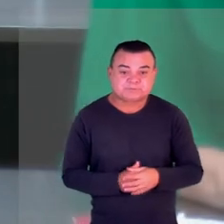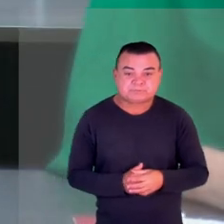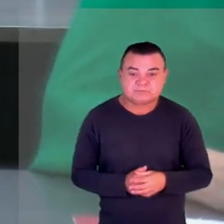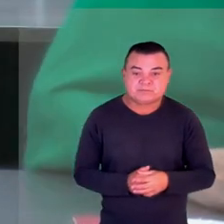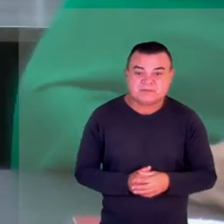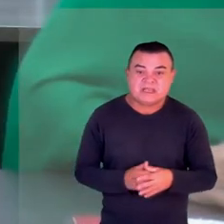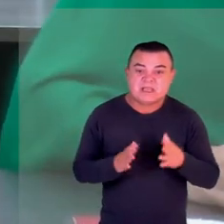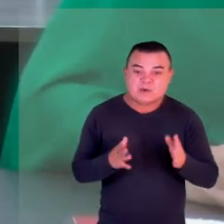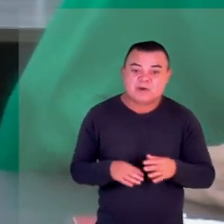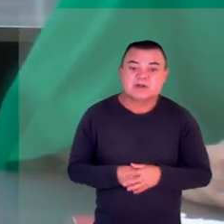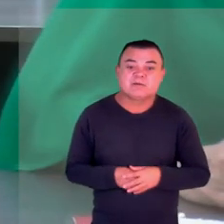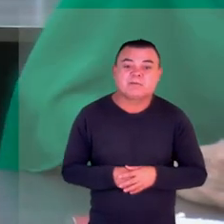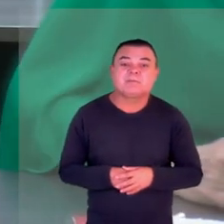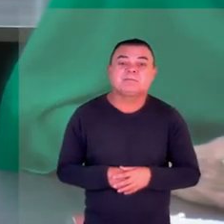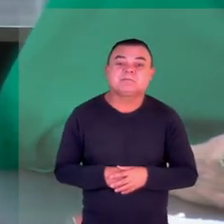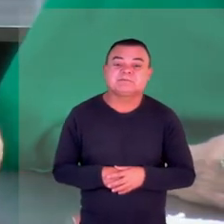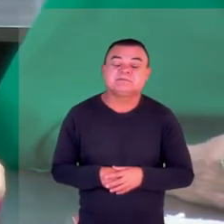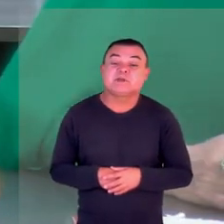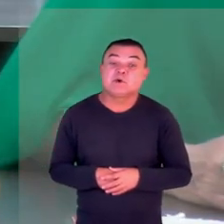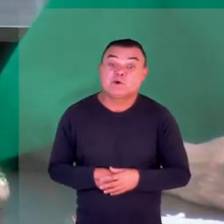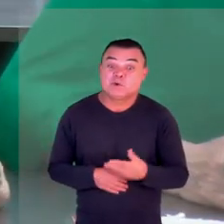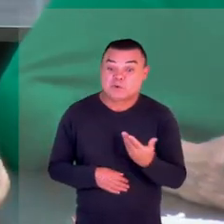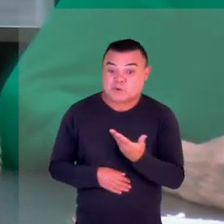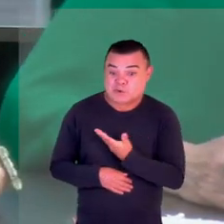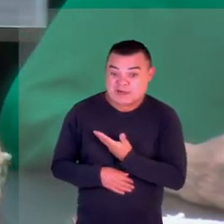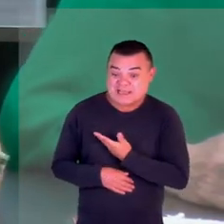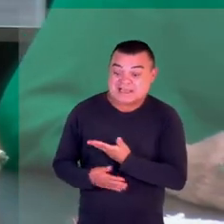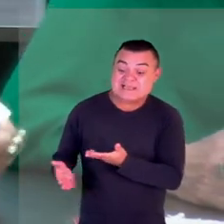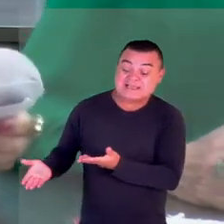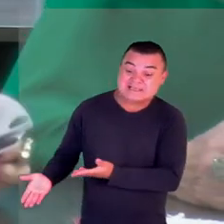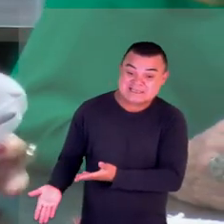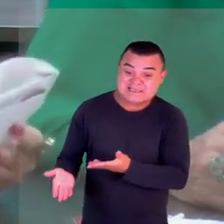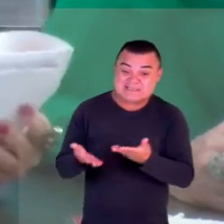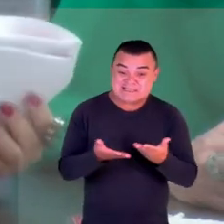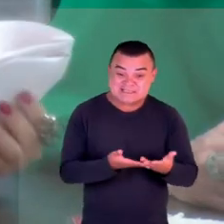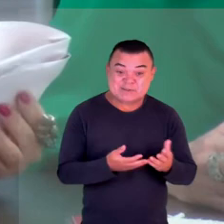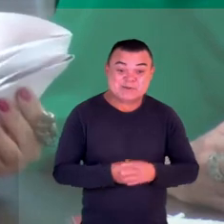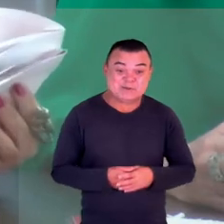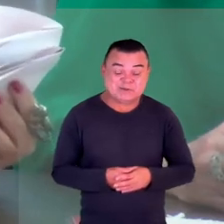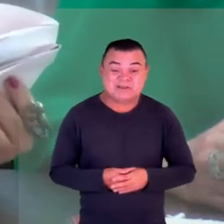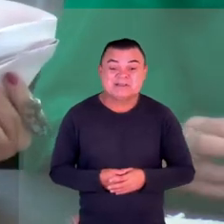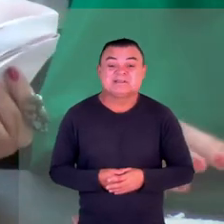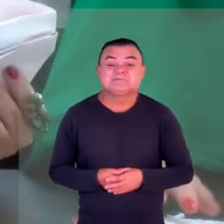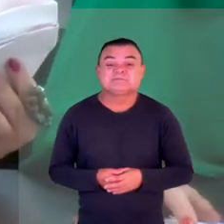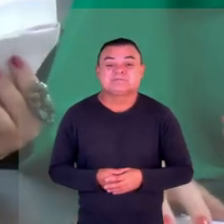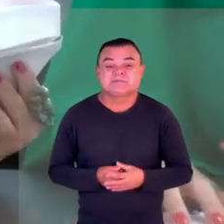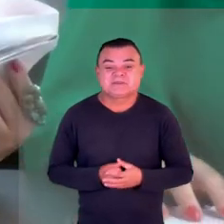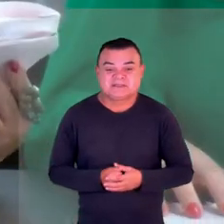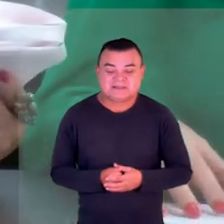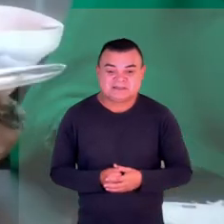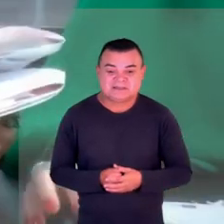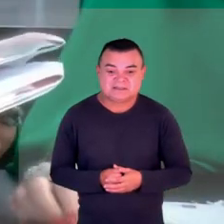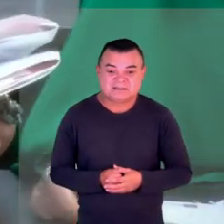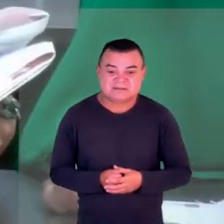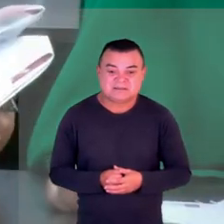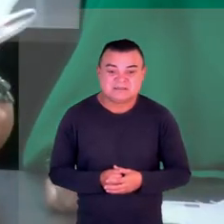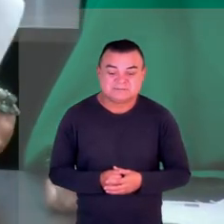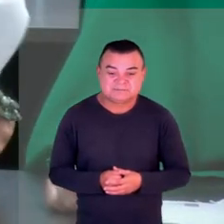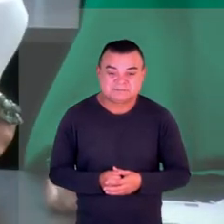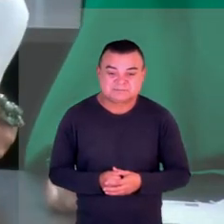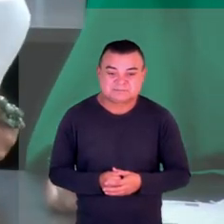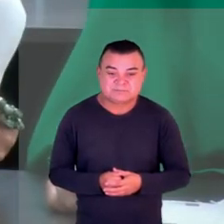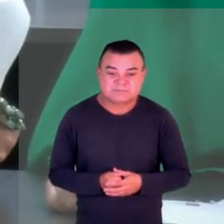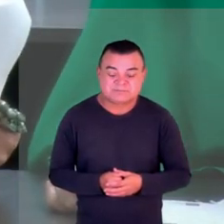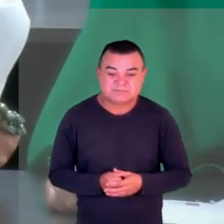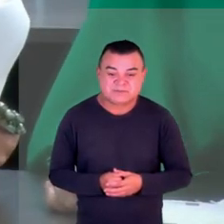parar a enrolação porque o colega já entrou e eu vou passar a palavra para